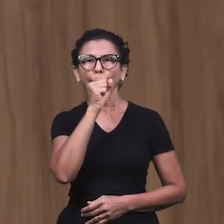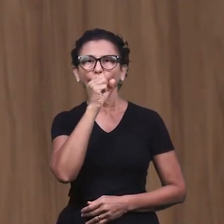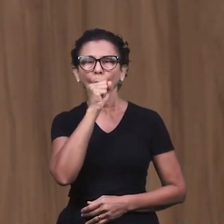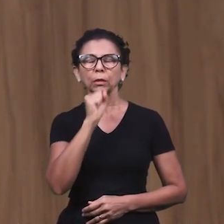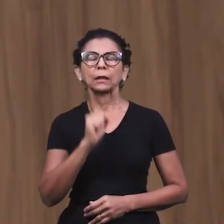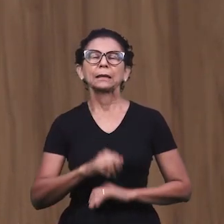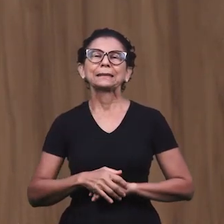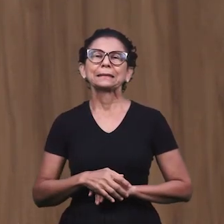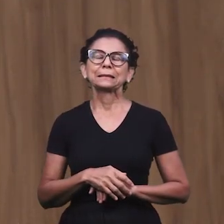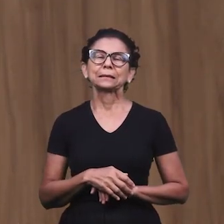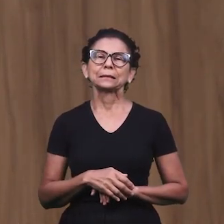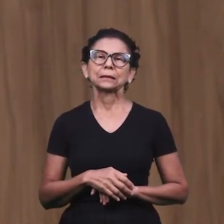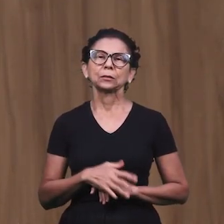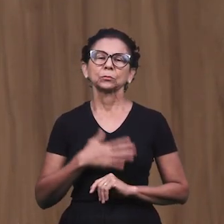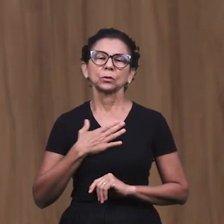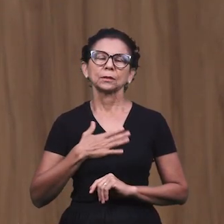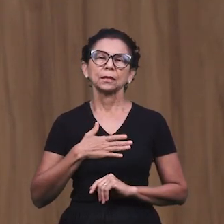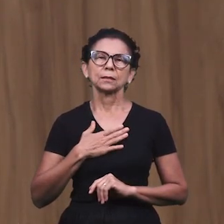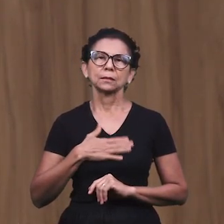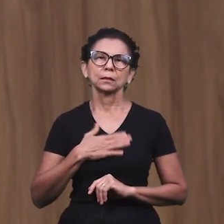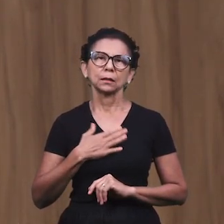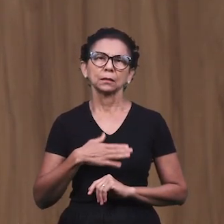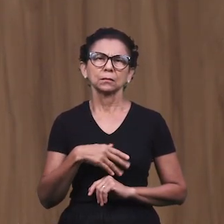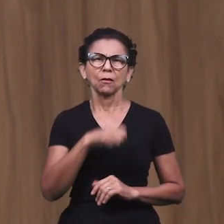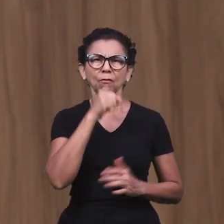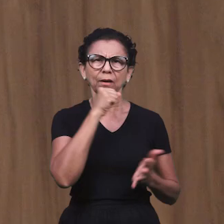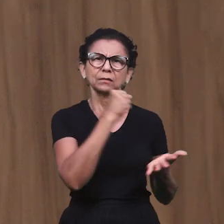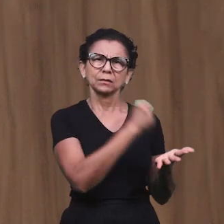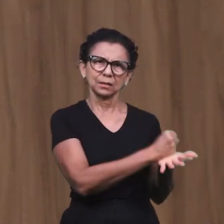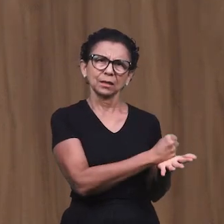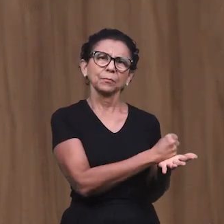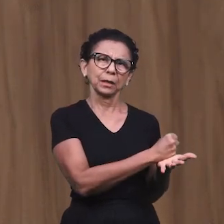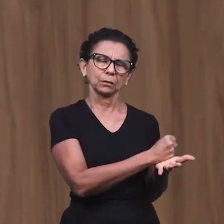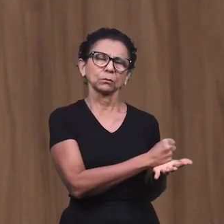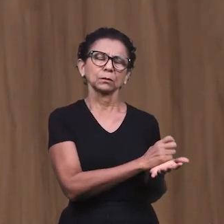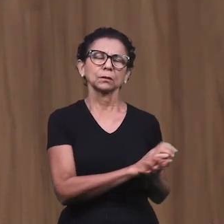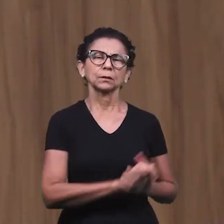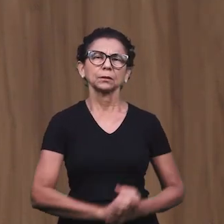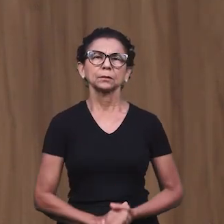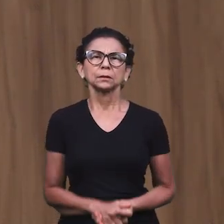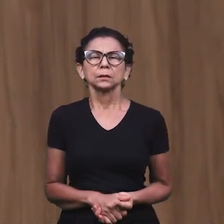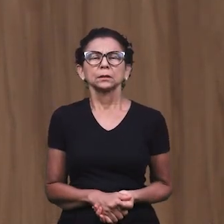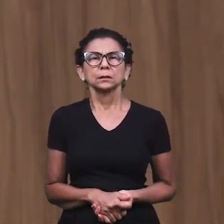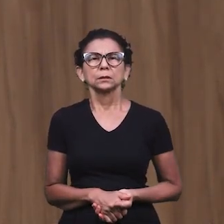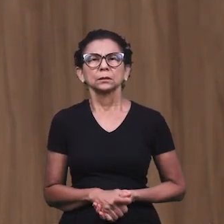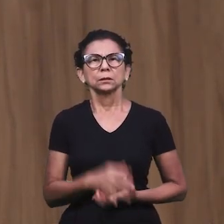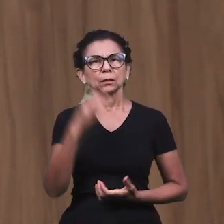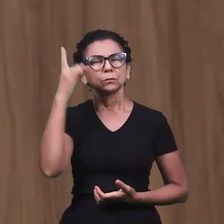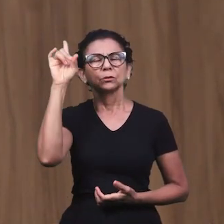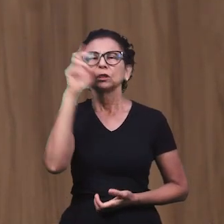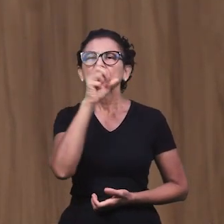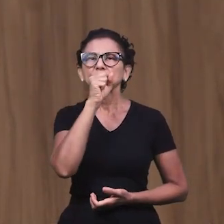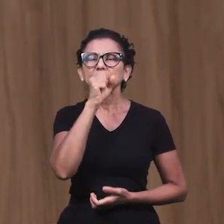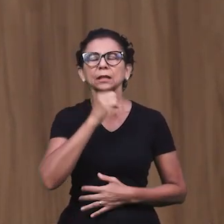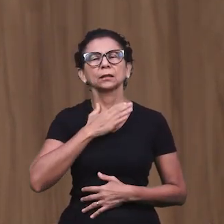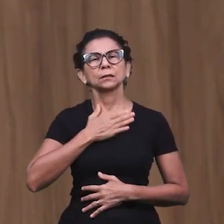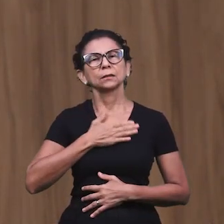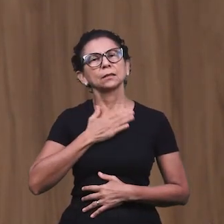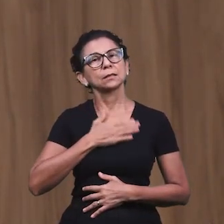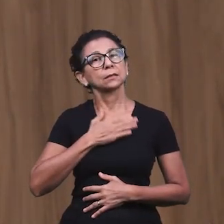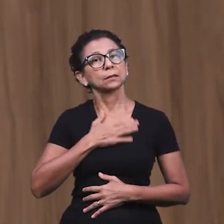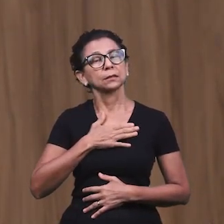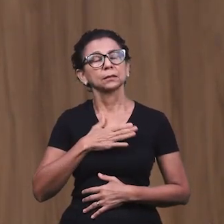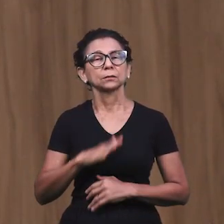nós estamos falando de um velho pacto, nós estamos falando de Velho Testamento, então o sábado era o dia do descanso.